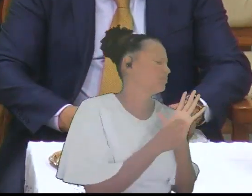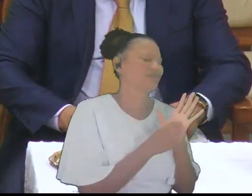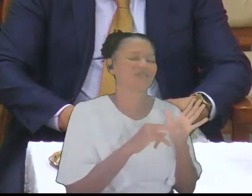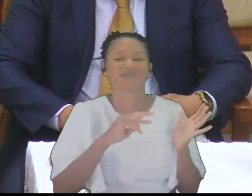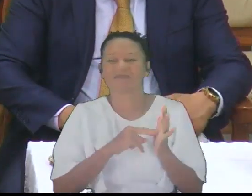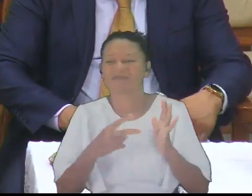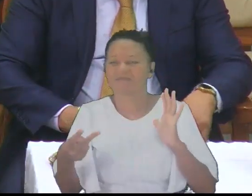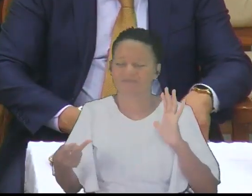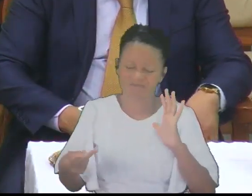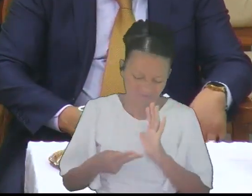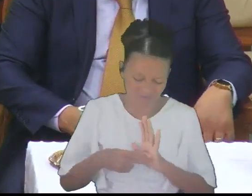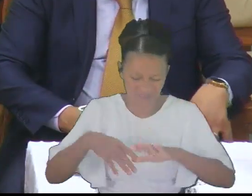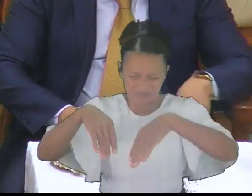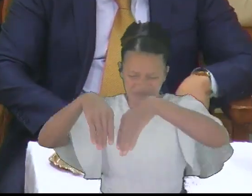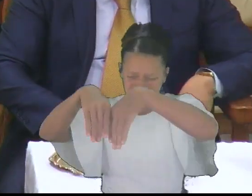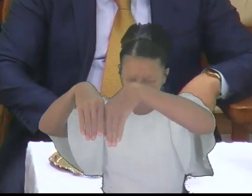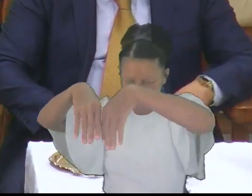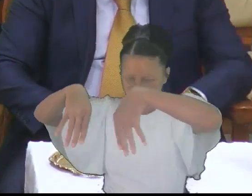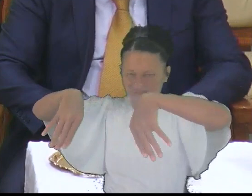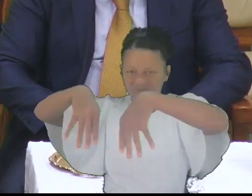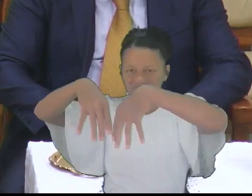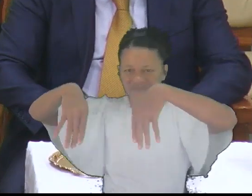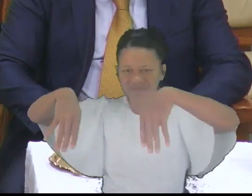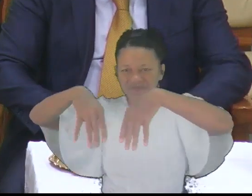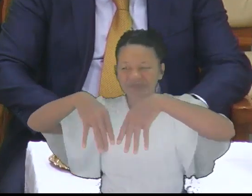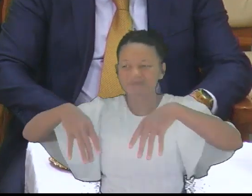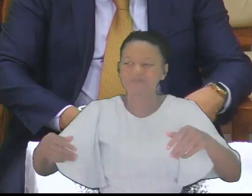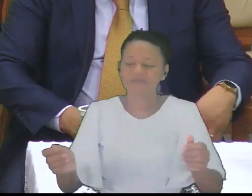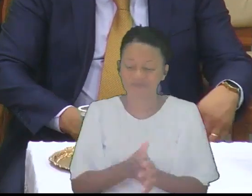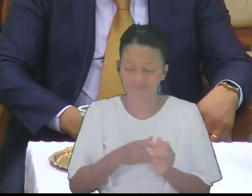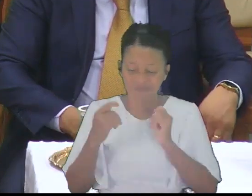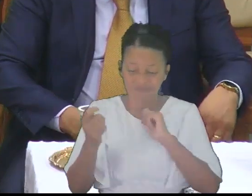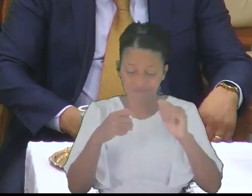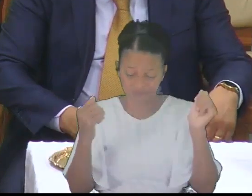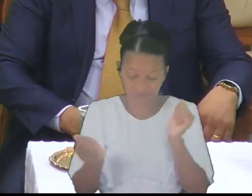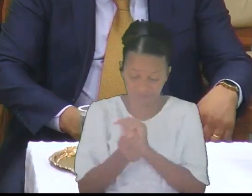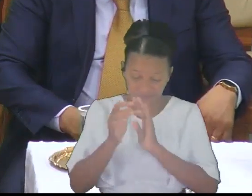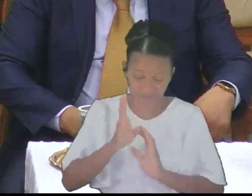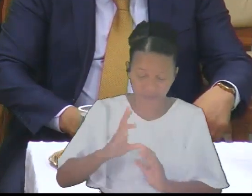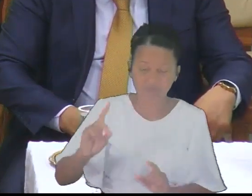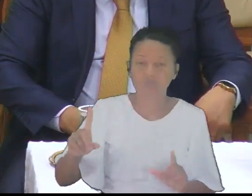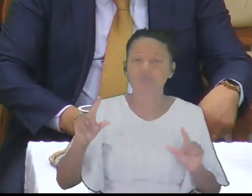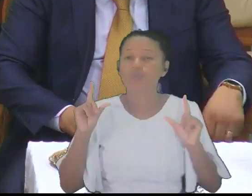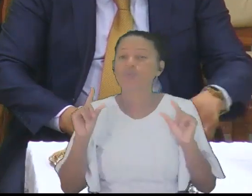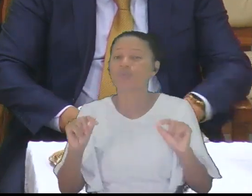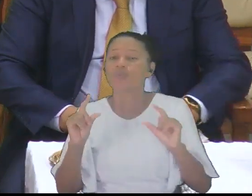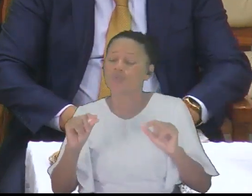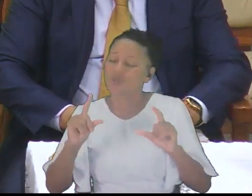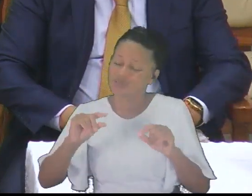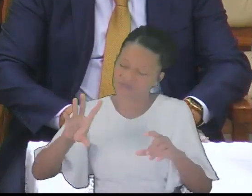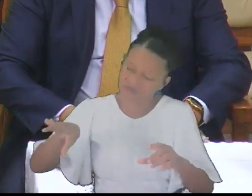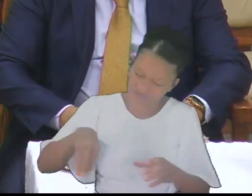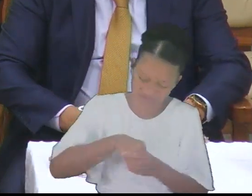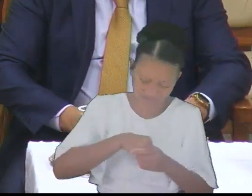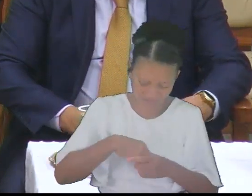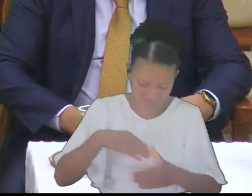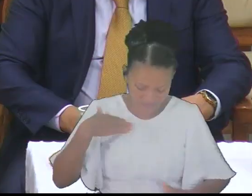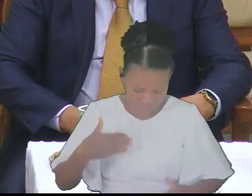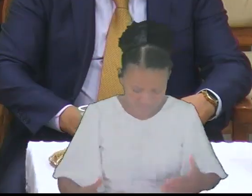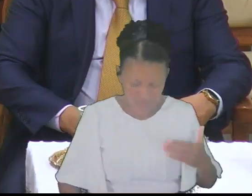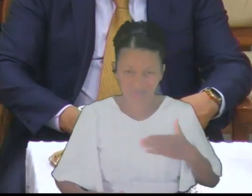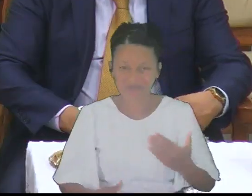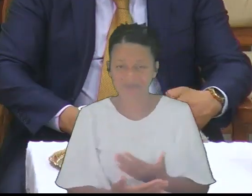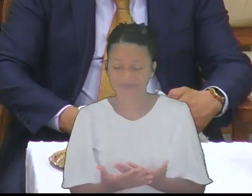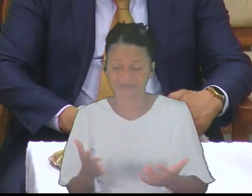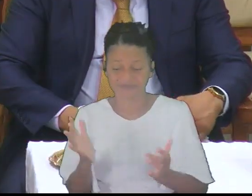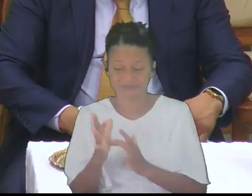véu. Aleluia, glória a Deus, aleluia. E o que era que estava dentro daquele corpo? Dentro do corpo